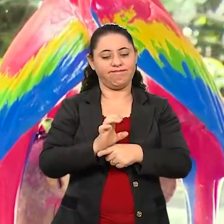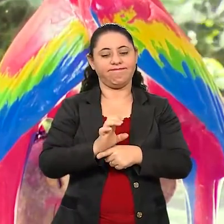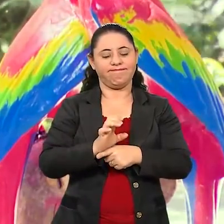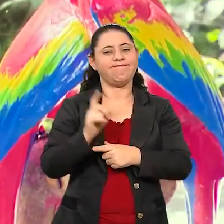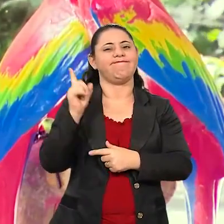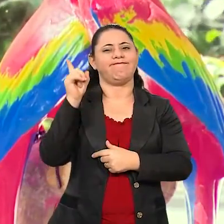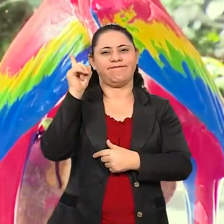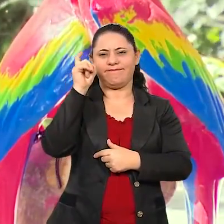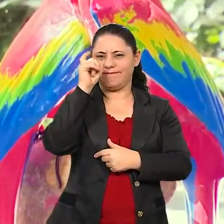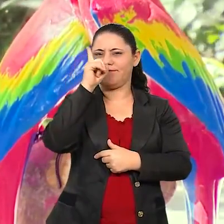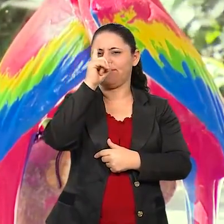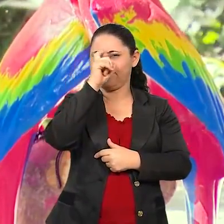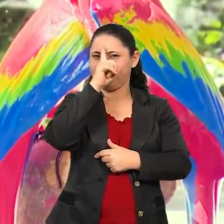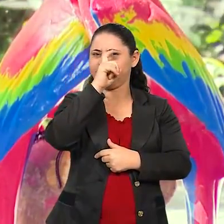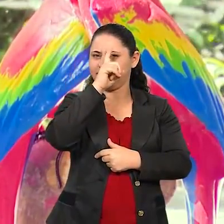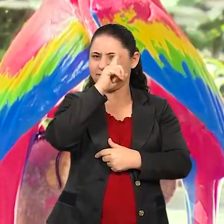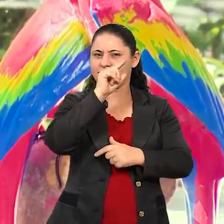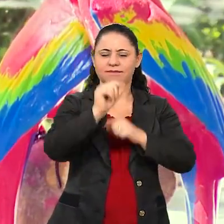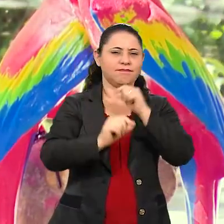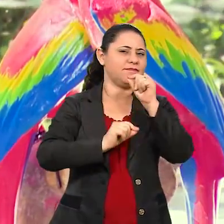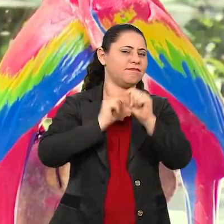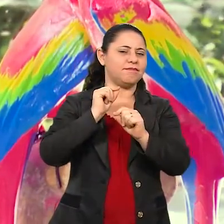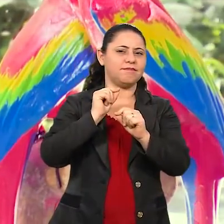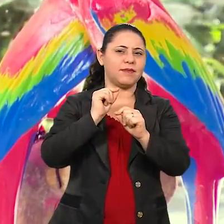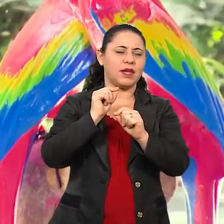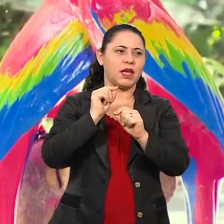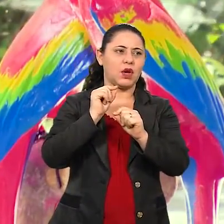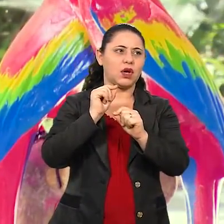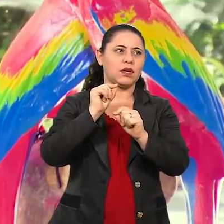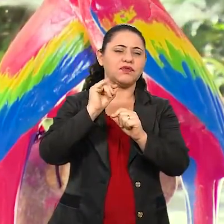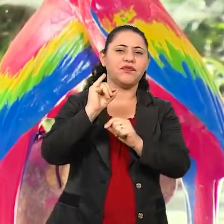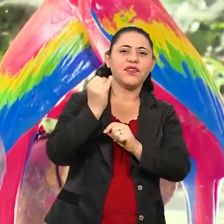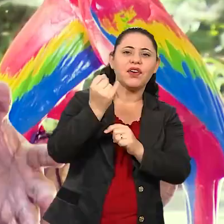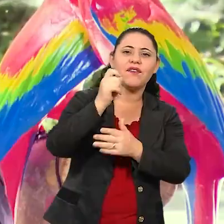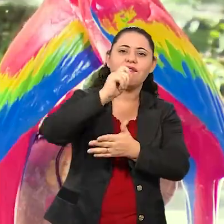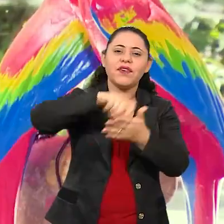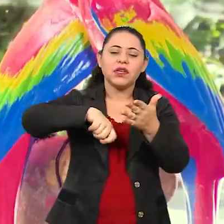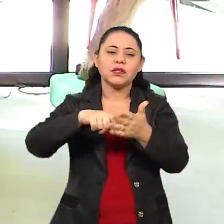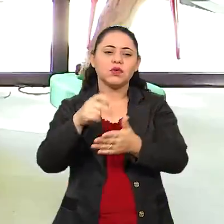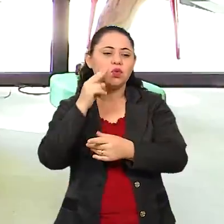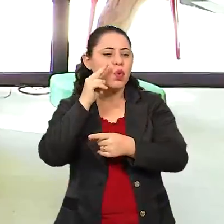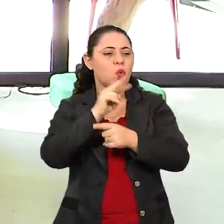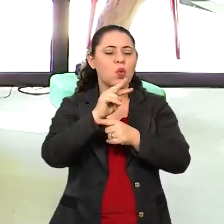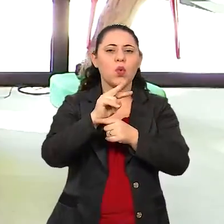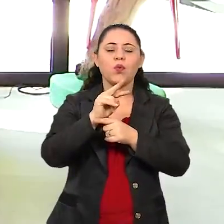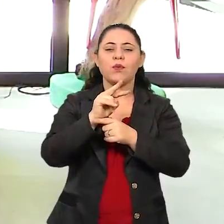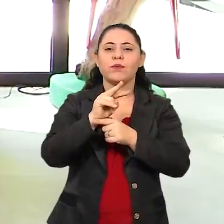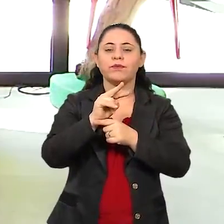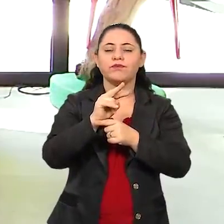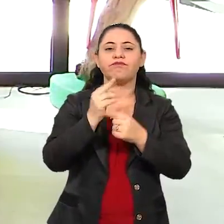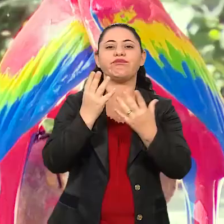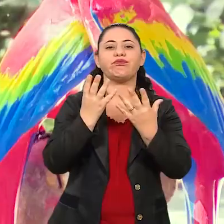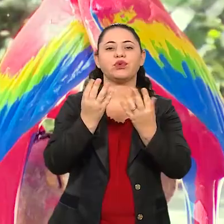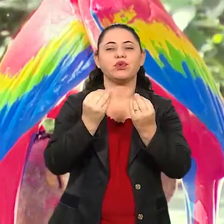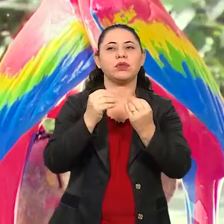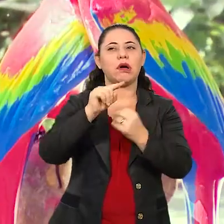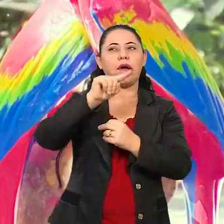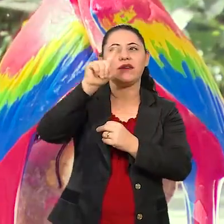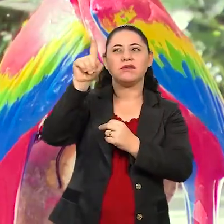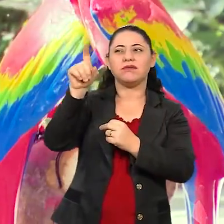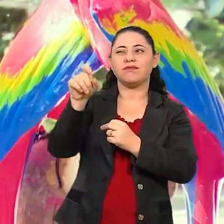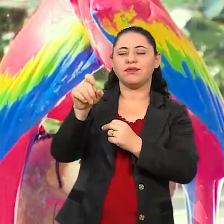estado numa situação extremamente difícil no que diz do quesito fiscal com várias